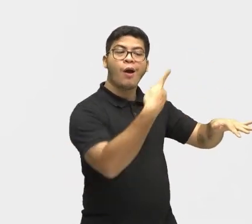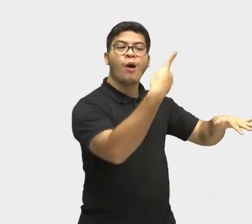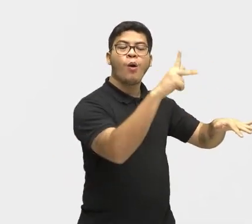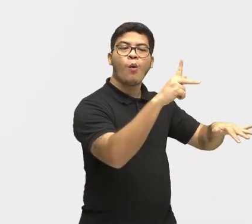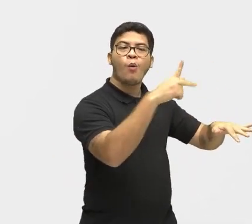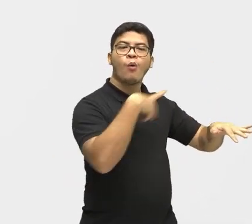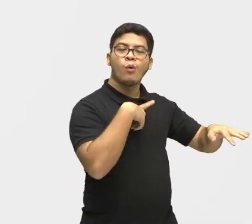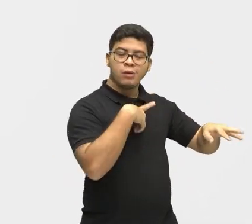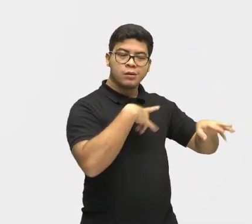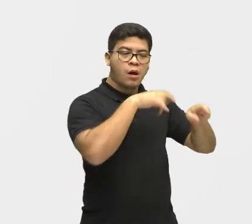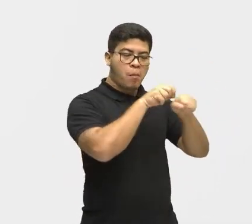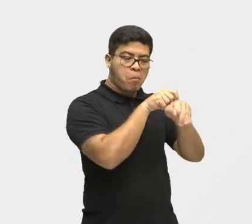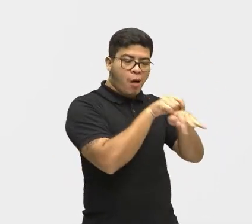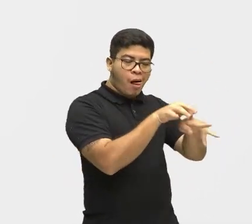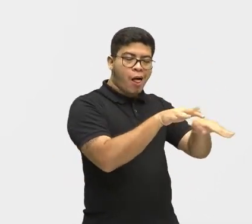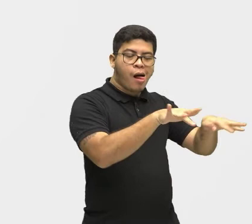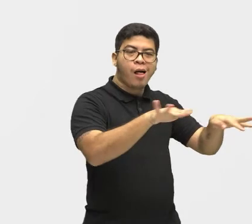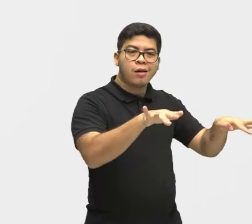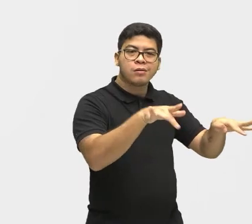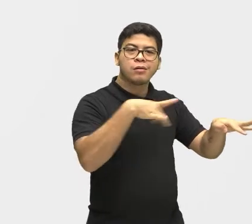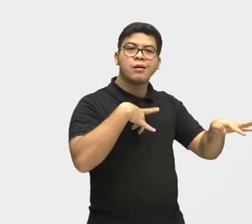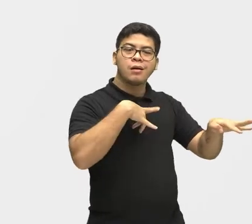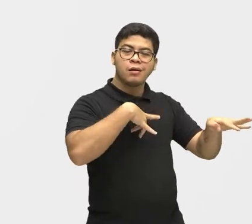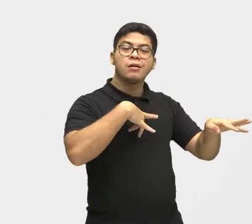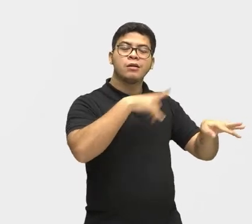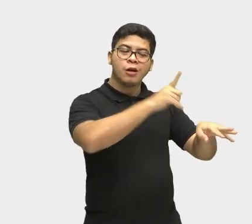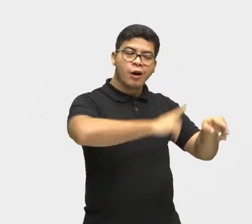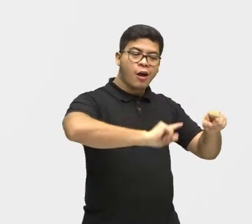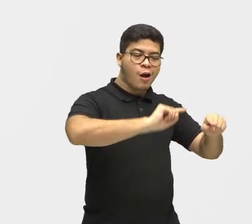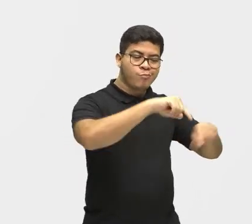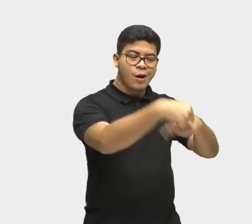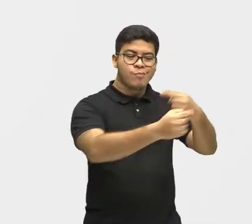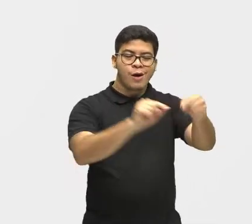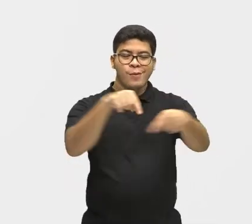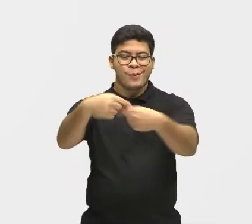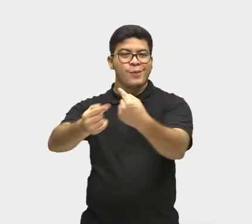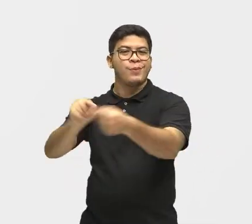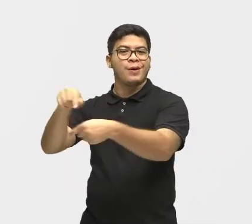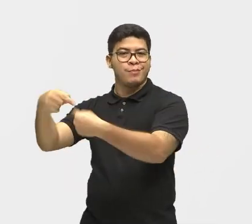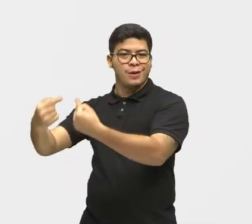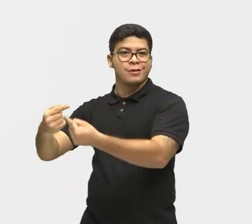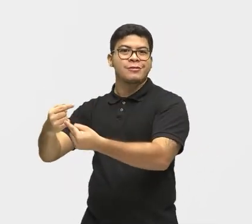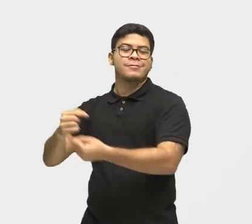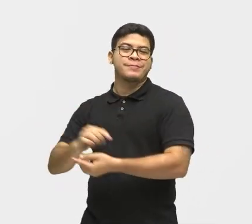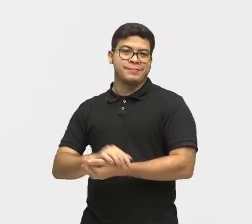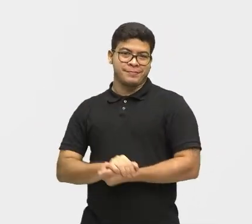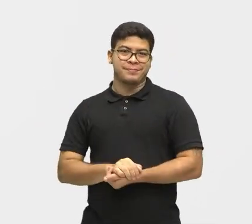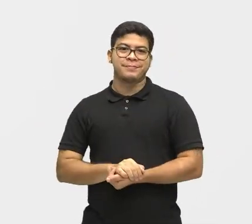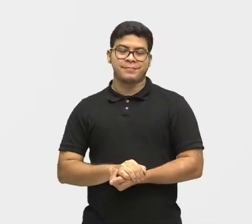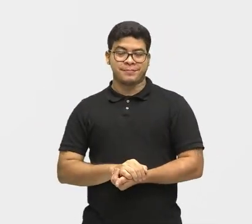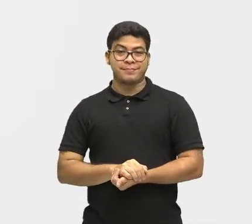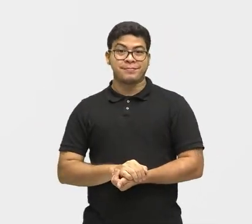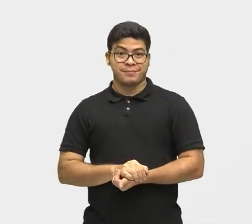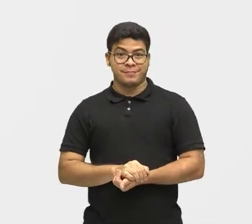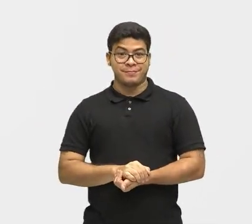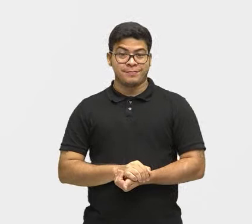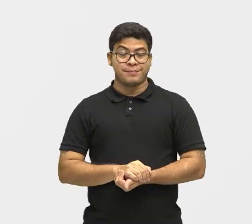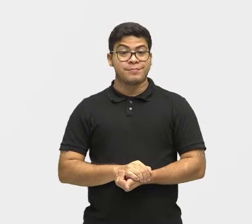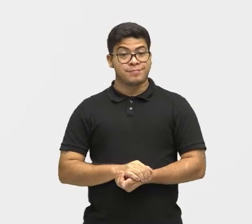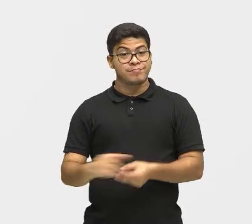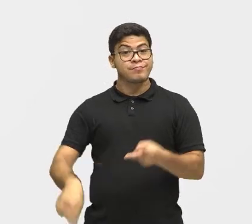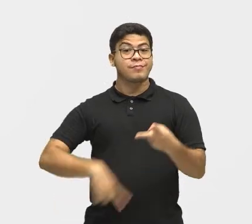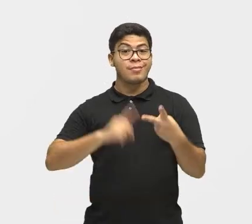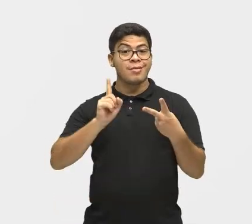acabam polinizando, acabam levando esse pólen aí no seu corpo e polinizando outra flor. Esse é um